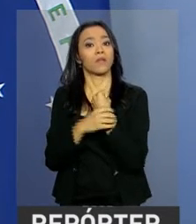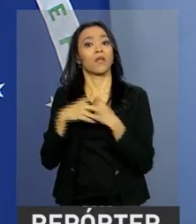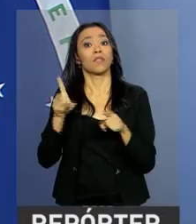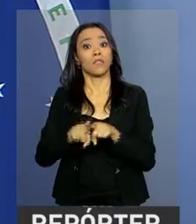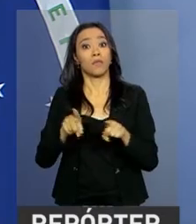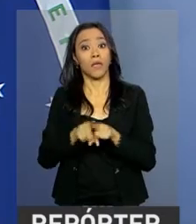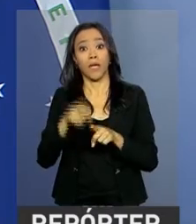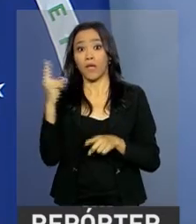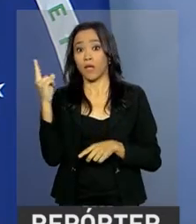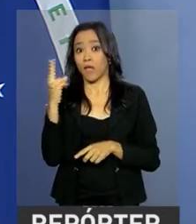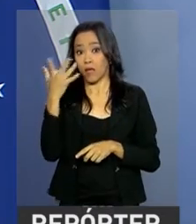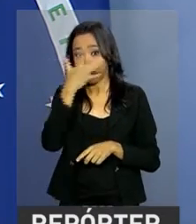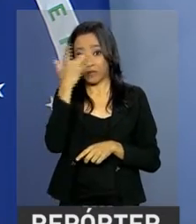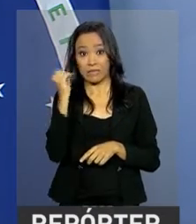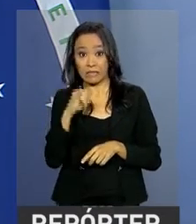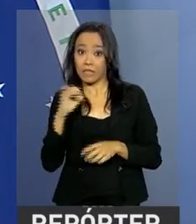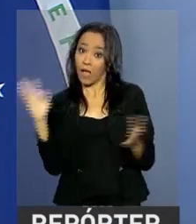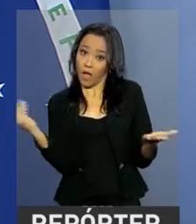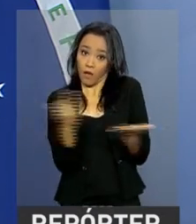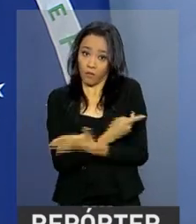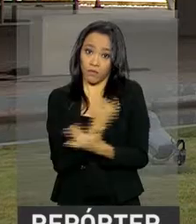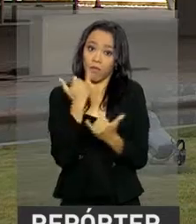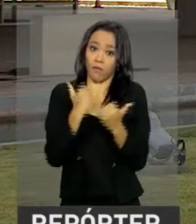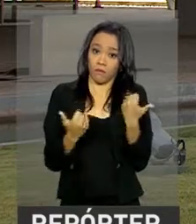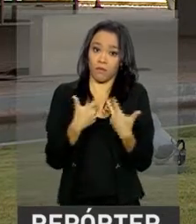autoridades responsáveis em caso de necessidade.